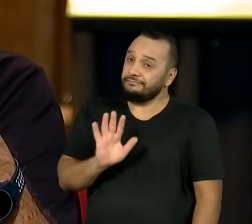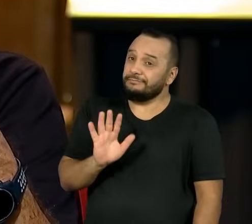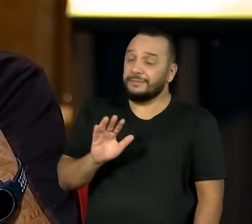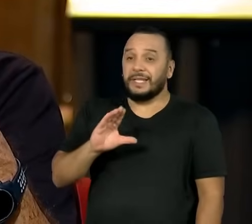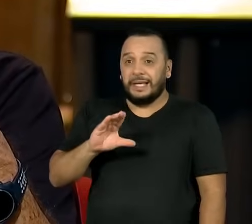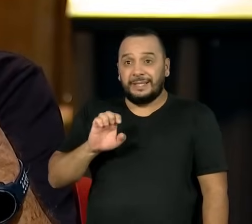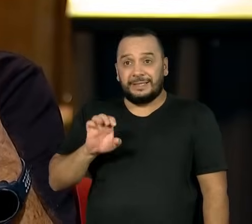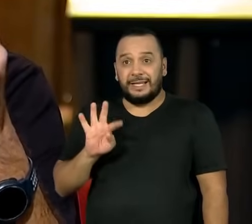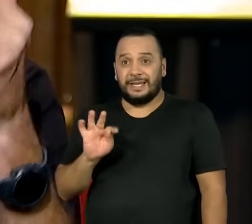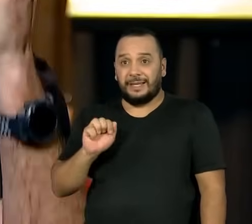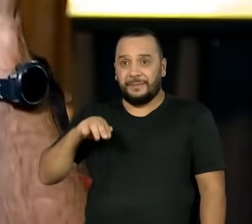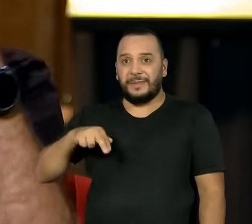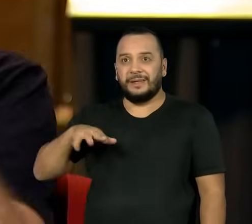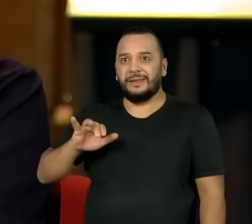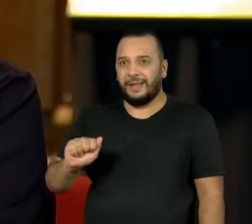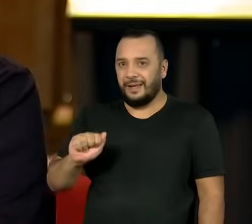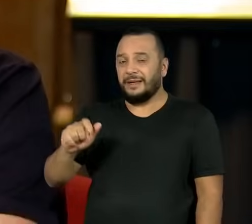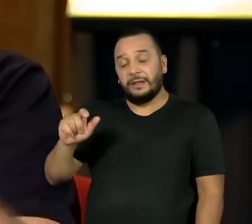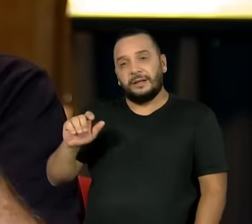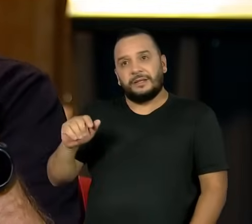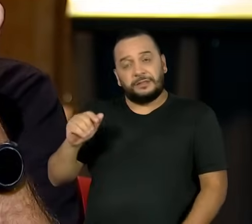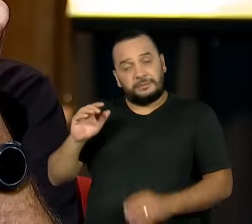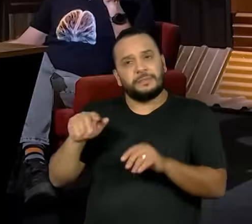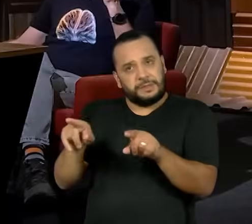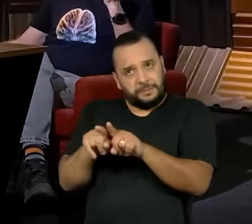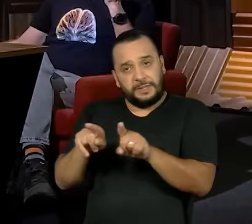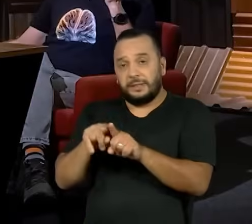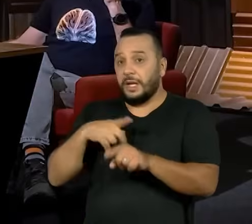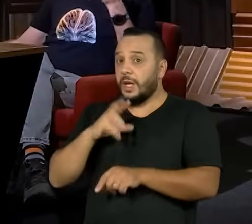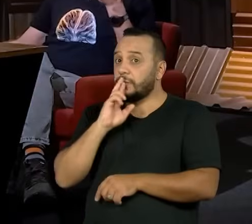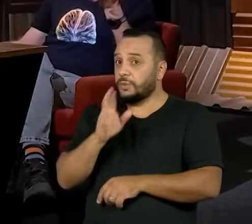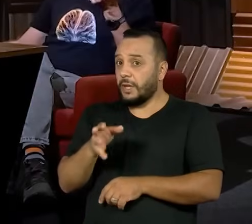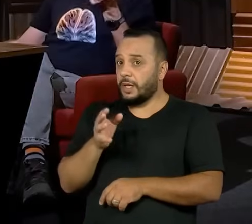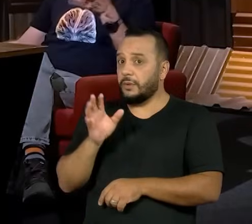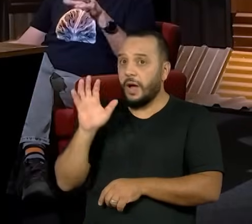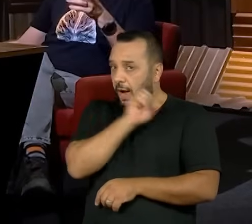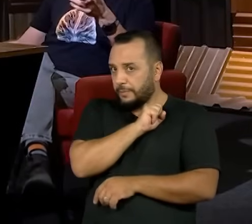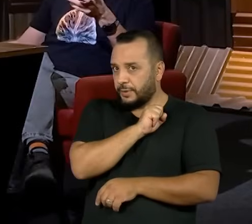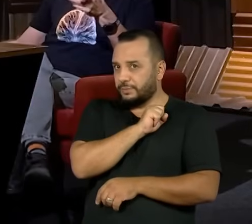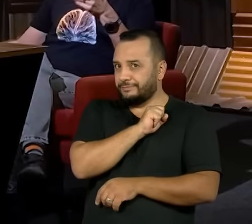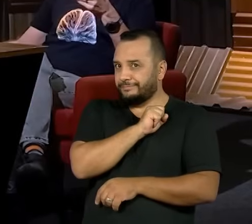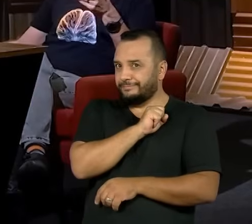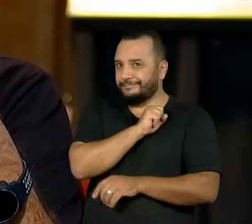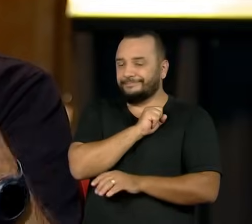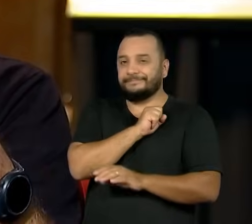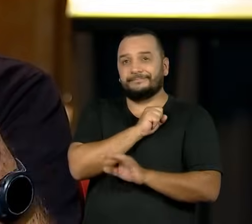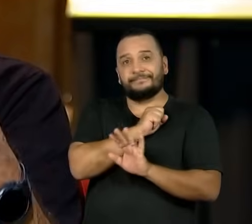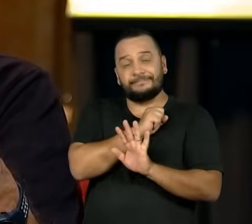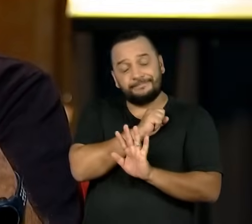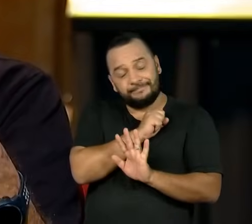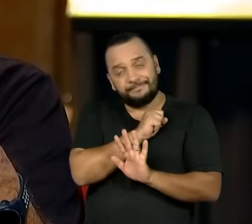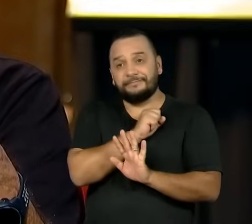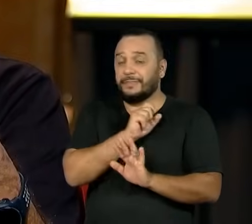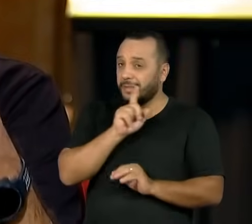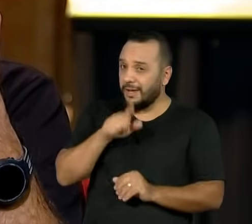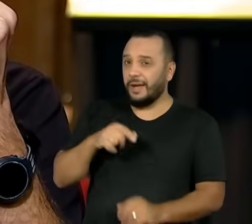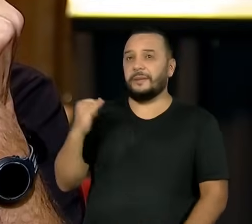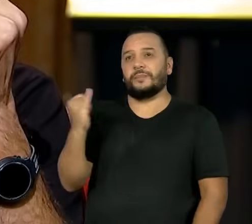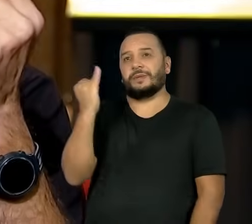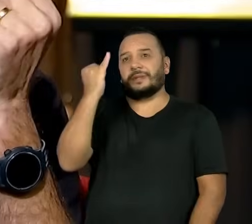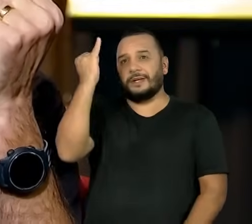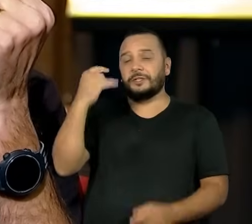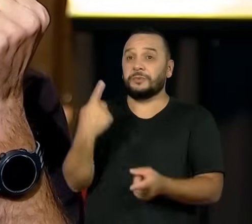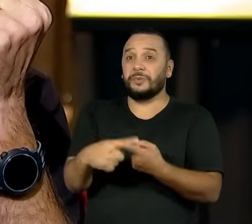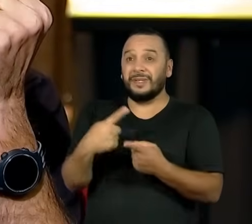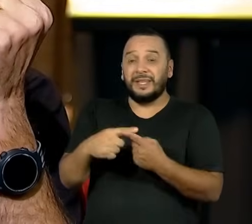tem uma característica interessante, que é essa resposta rápida. Então, isso tem um papel, Taz, muito importante em pacientes